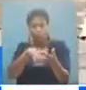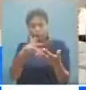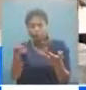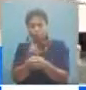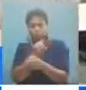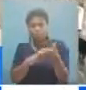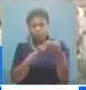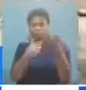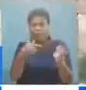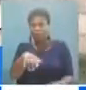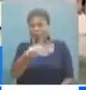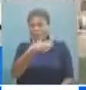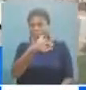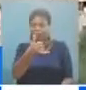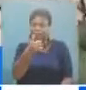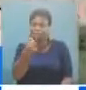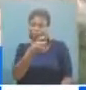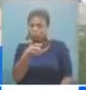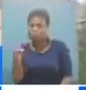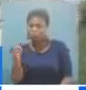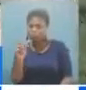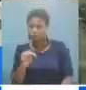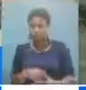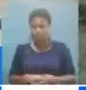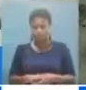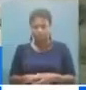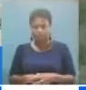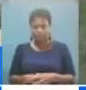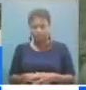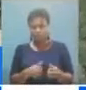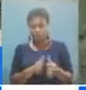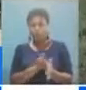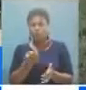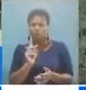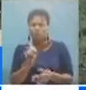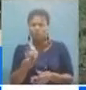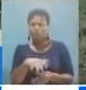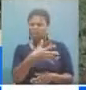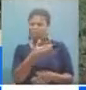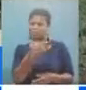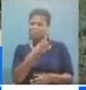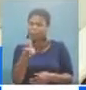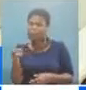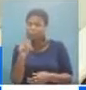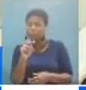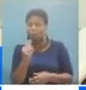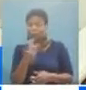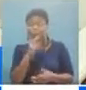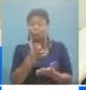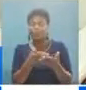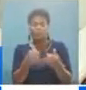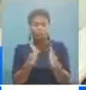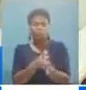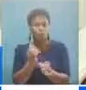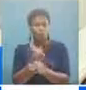de emergência ronda os 25 mil contos. Todos os anos temos a volta de 15 mil contos para fazer todo o